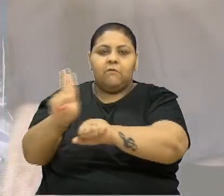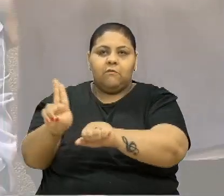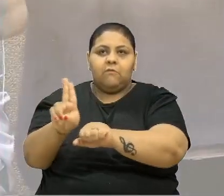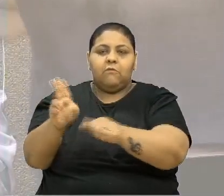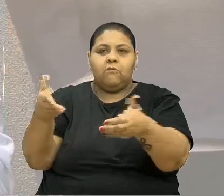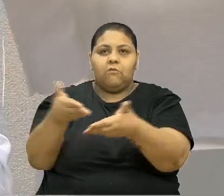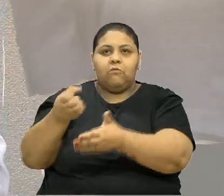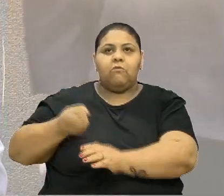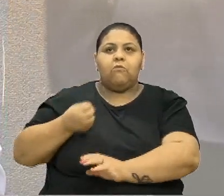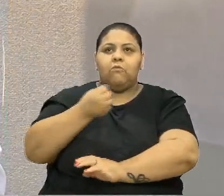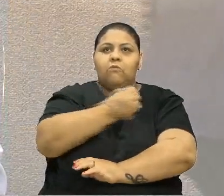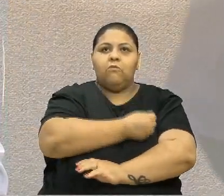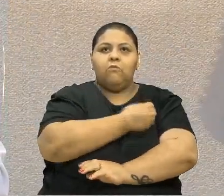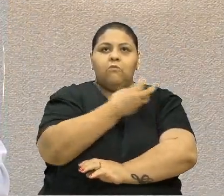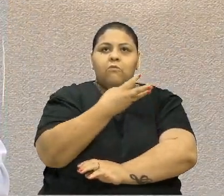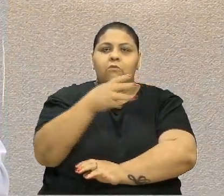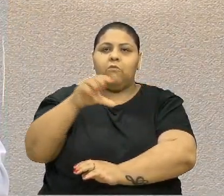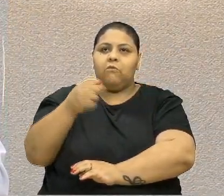codificada sob o número